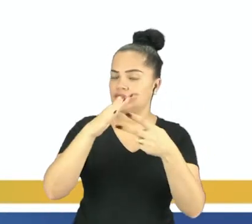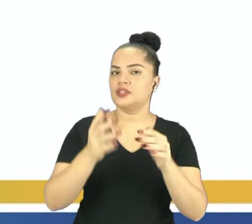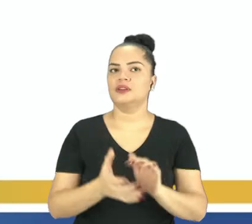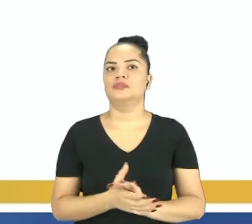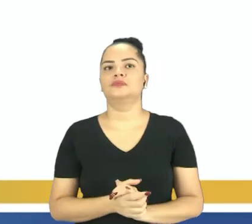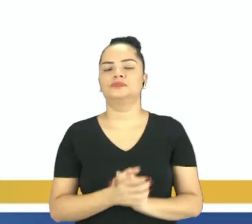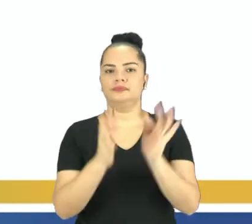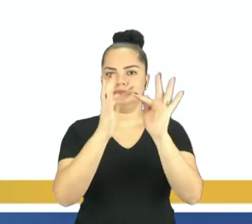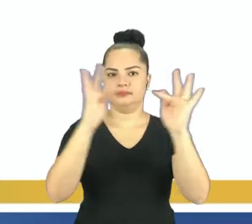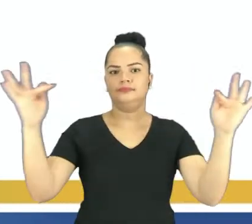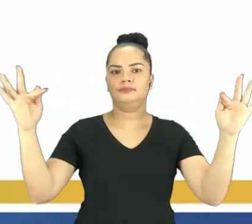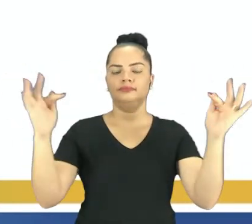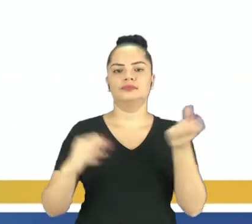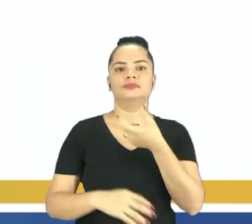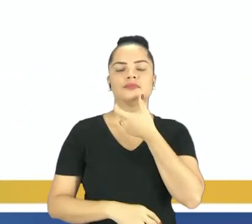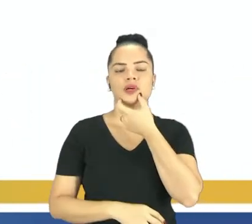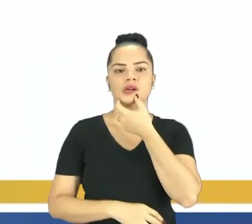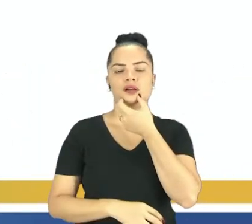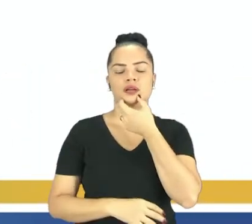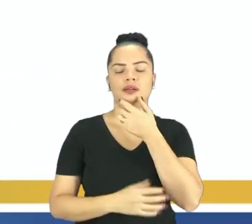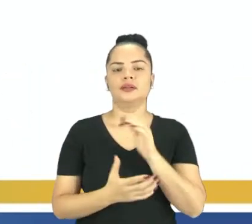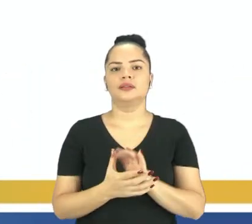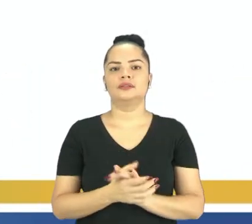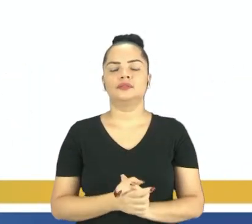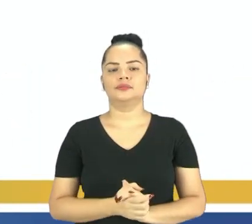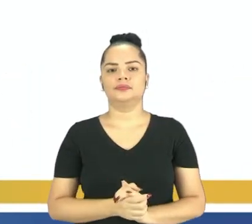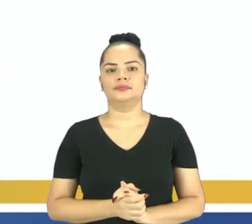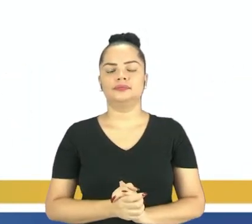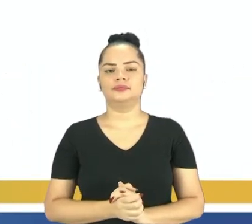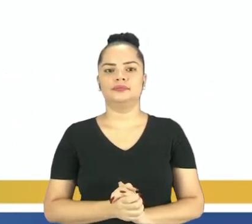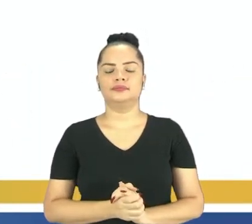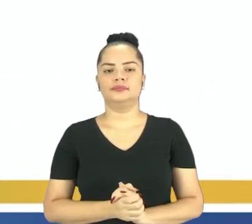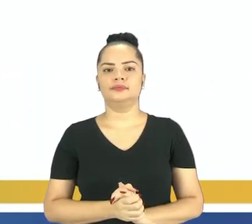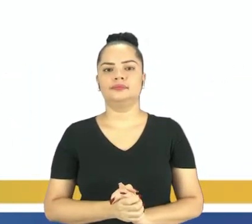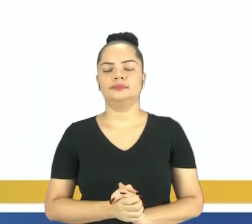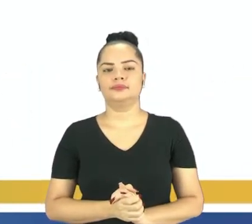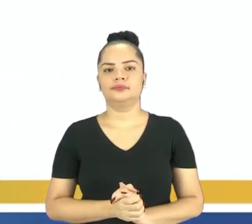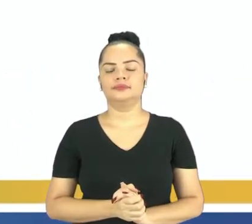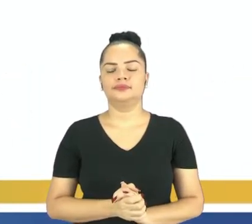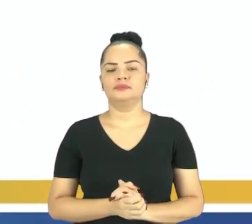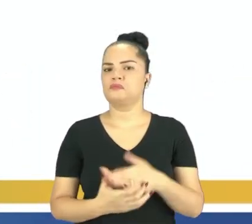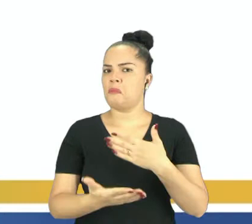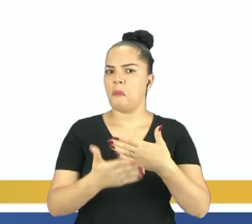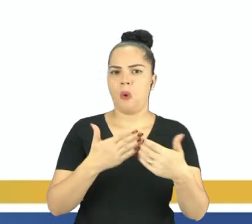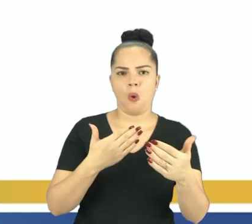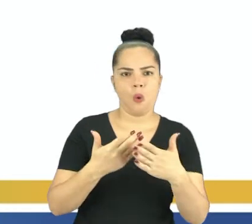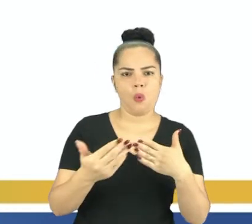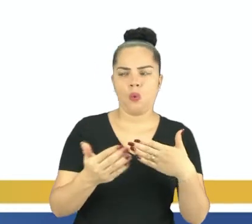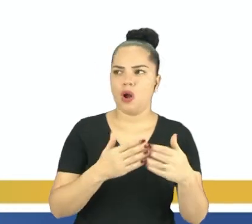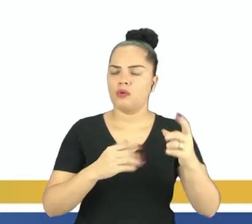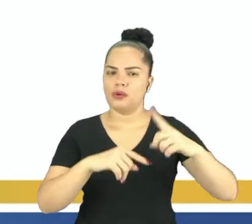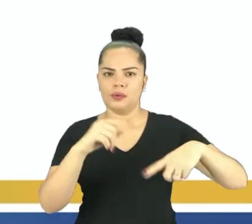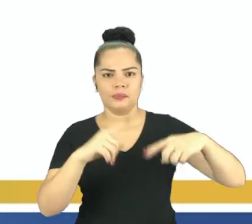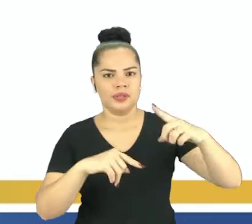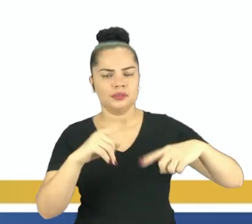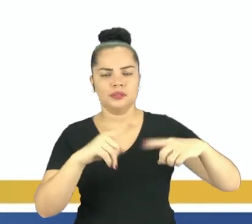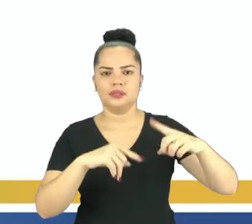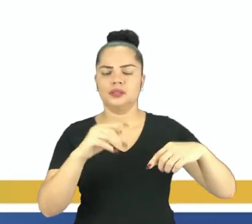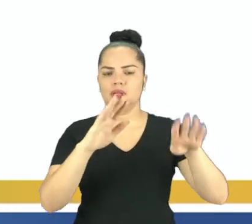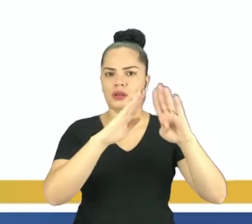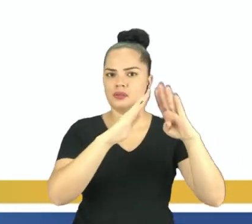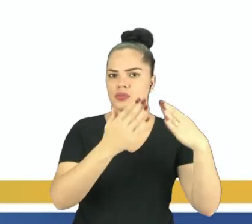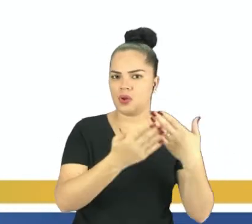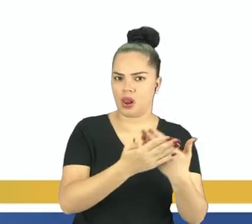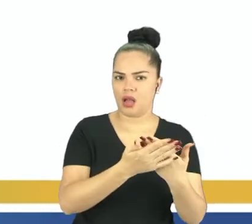can I borrow your... E aí você completa com o que você quiser. qualquer material escolar ou outra coisa. Eu posso